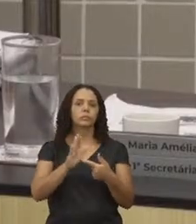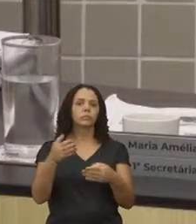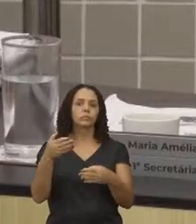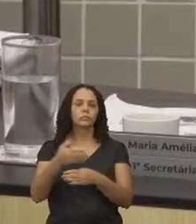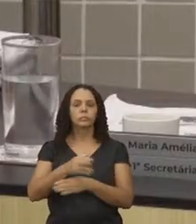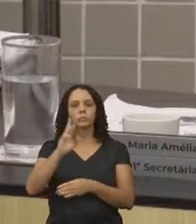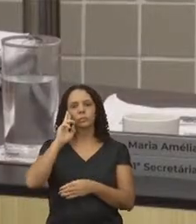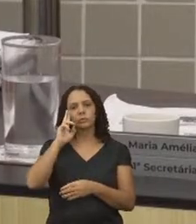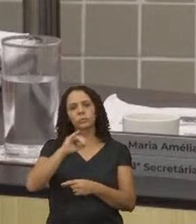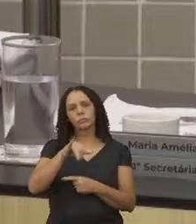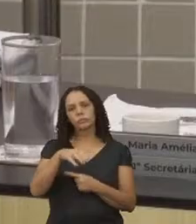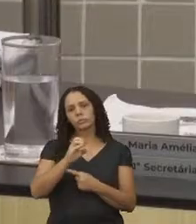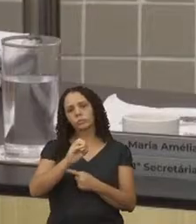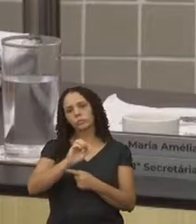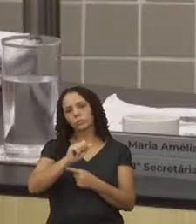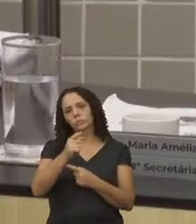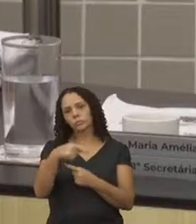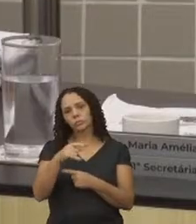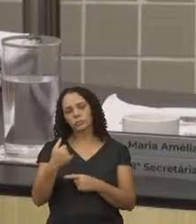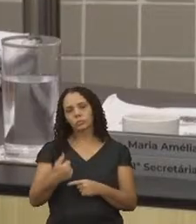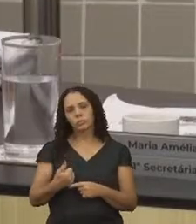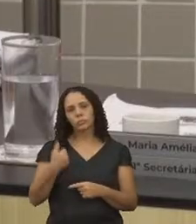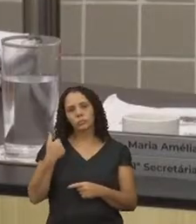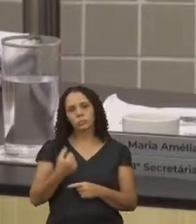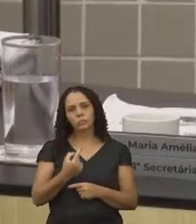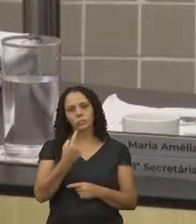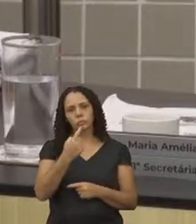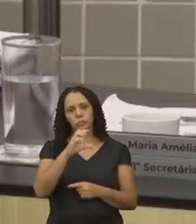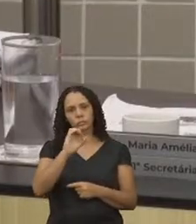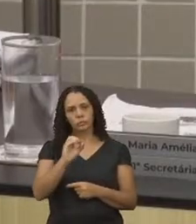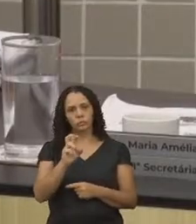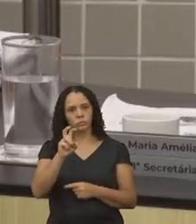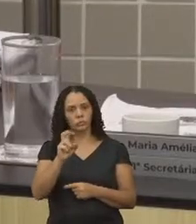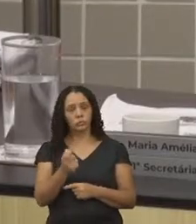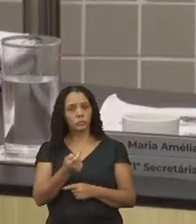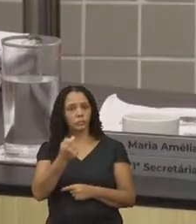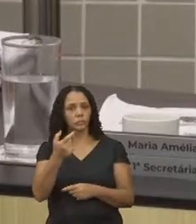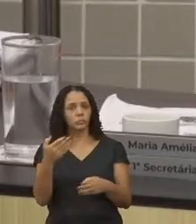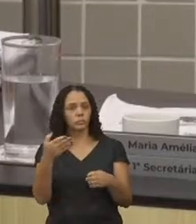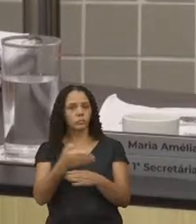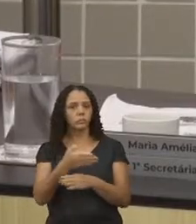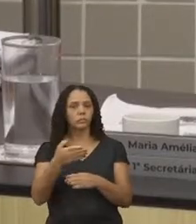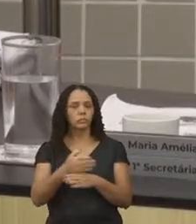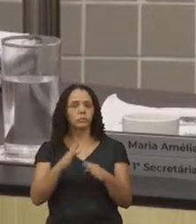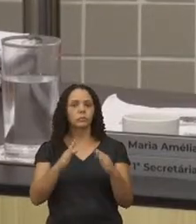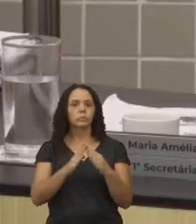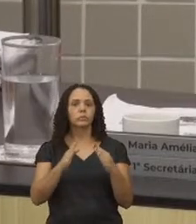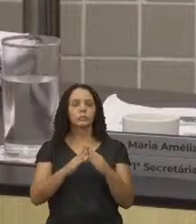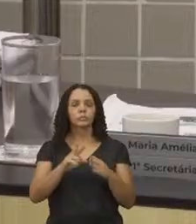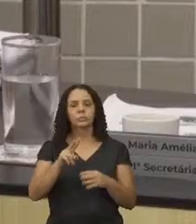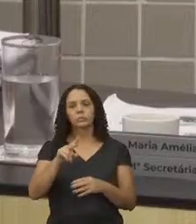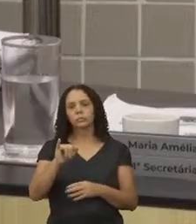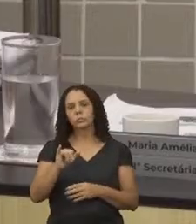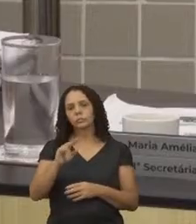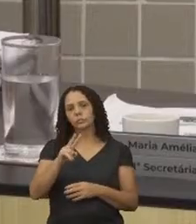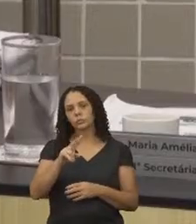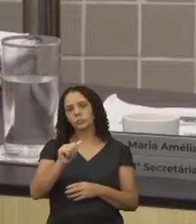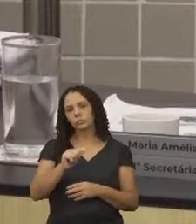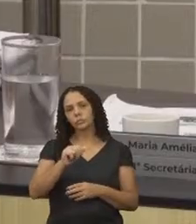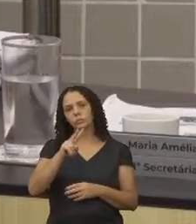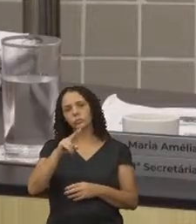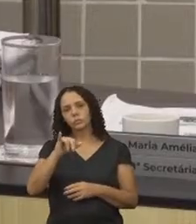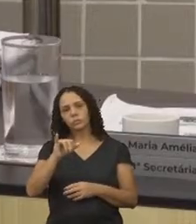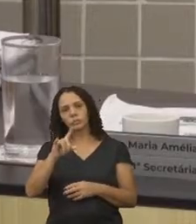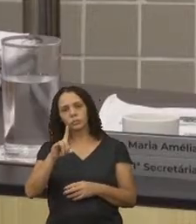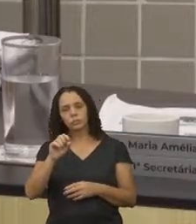do senhor João da Silva, de quase 105 anos, frequentador da Casa Viva Vida, que desfilou com